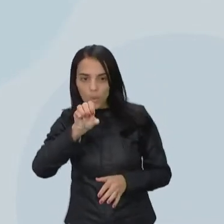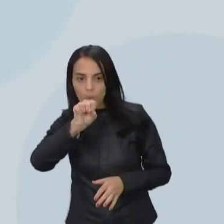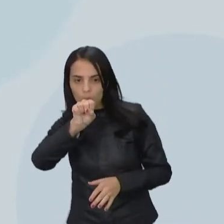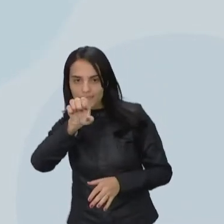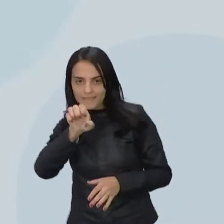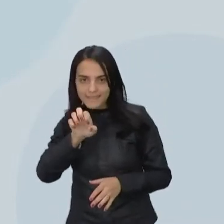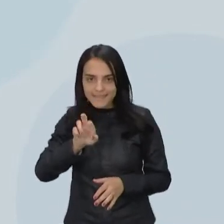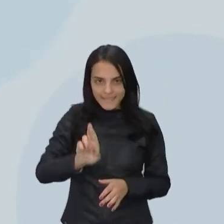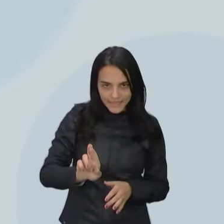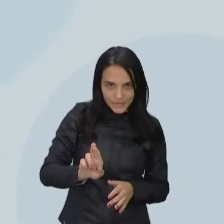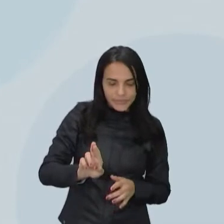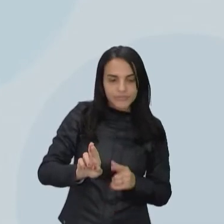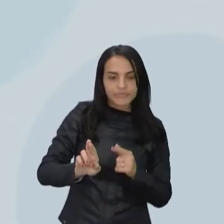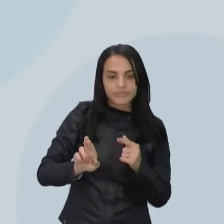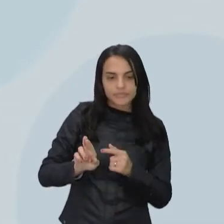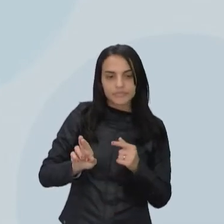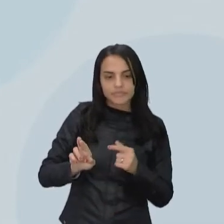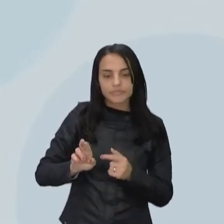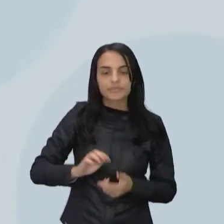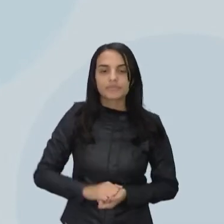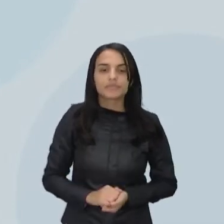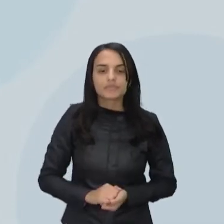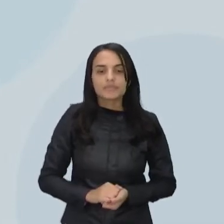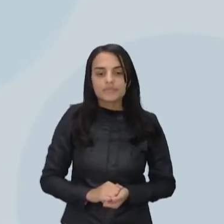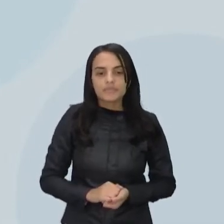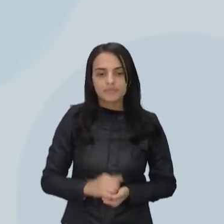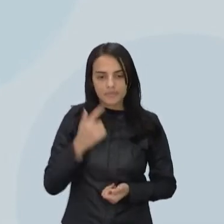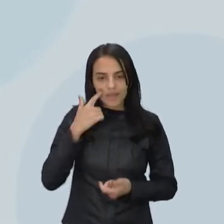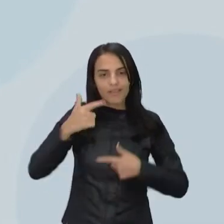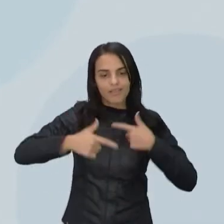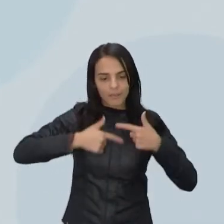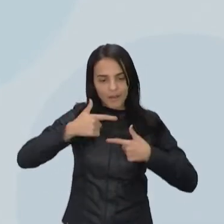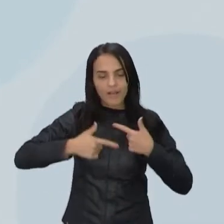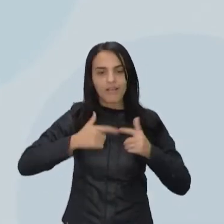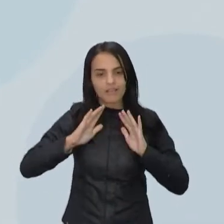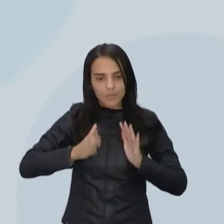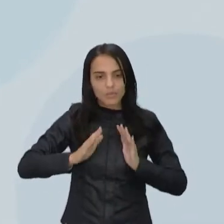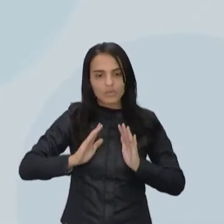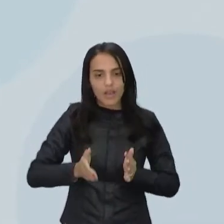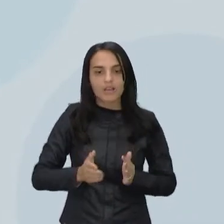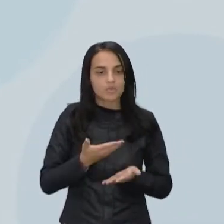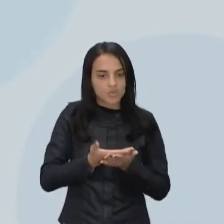obtenções de nossas aulas anteriores que vemos trabalhando e tudo mais,